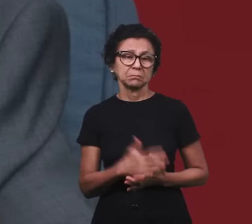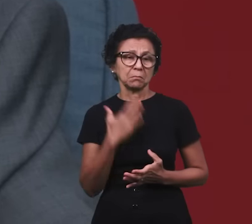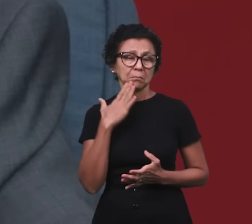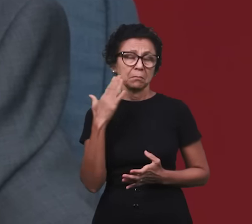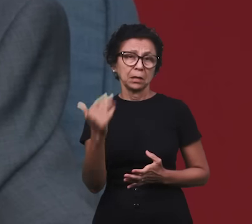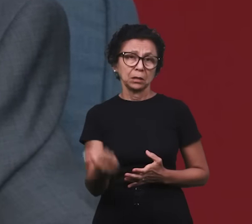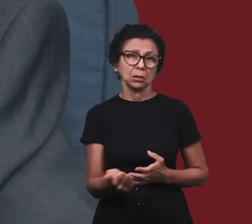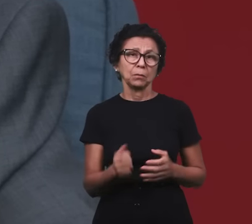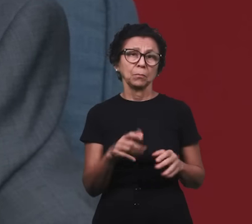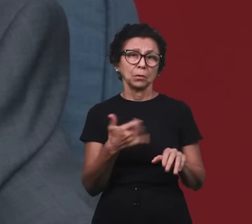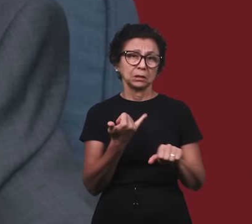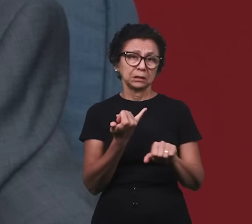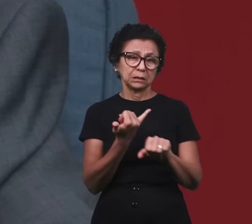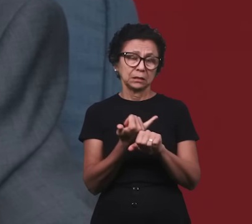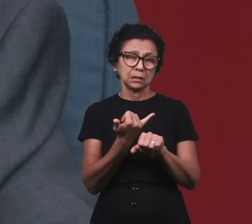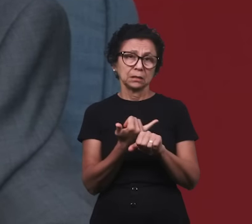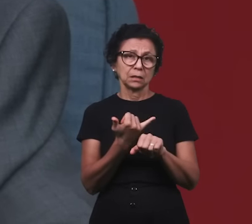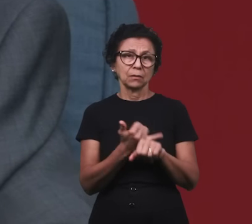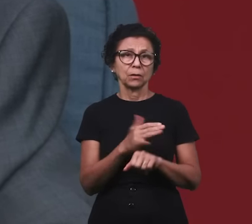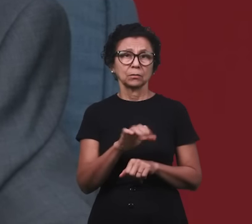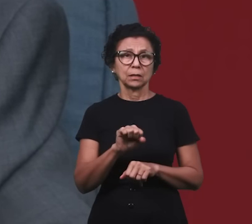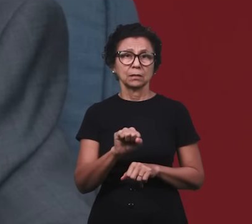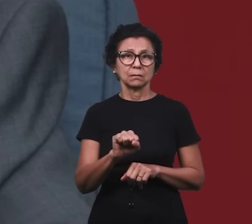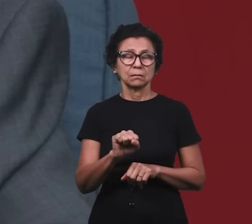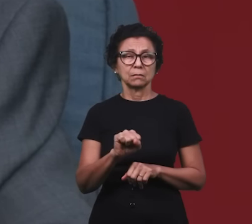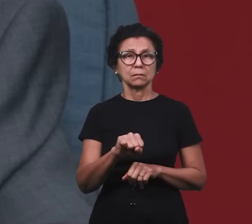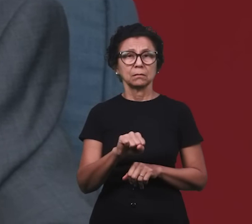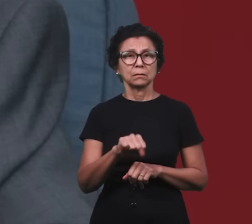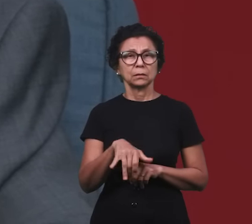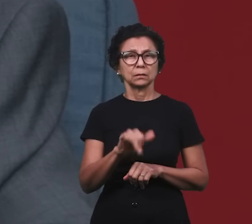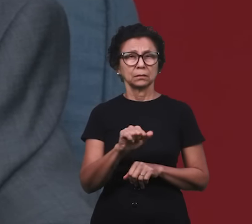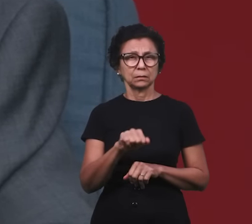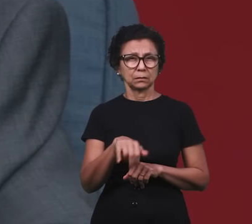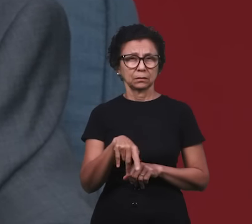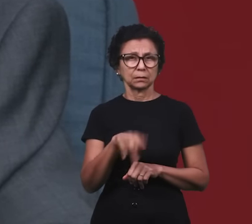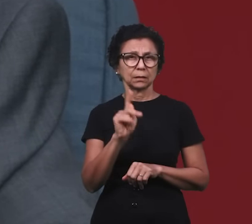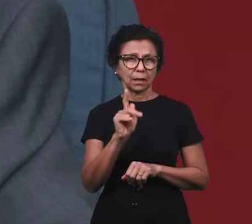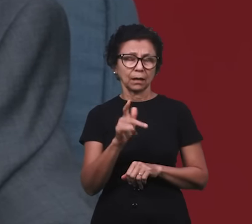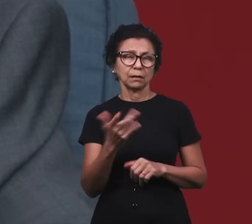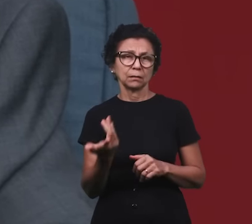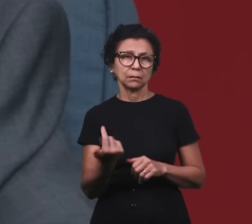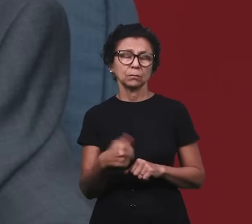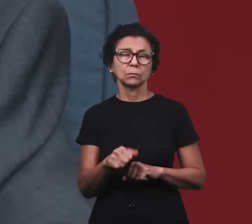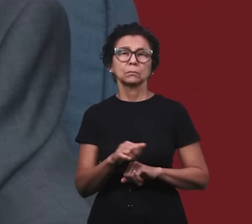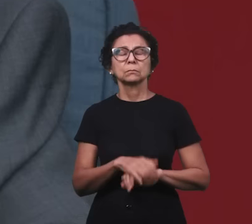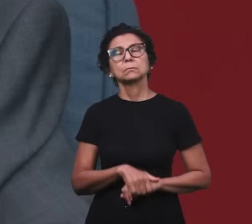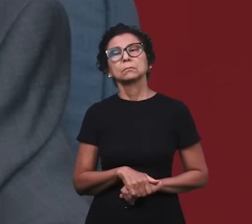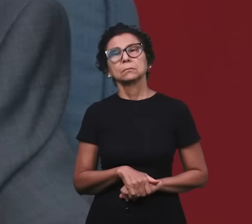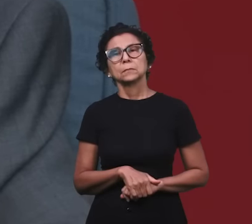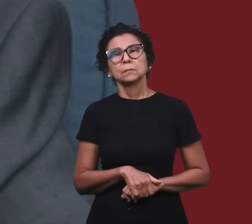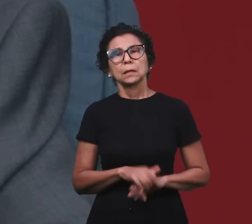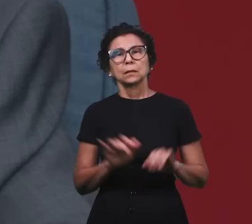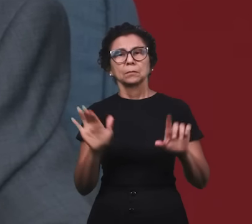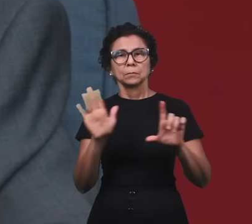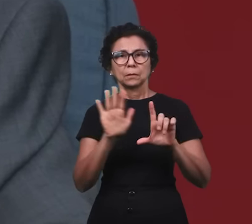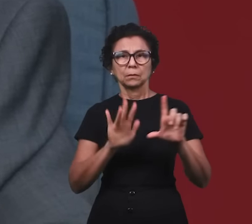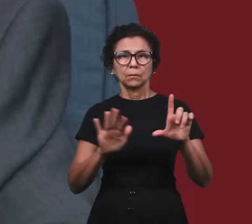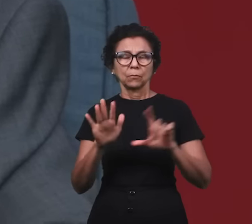87, 587, ou também nas nossas plataformas no